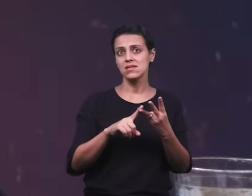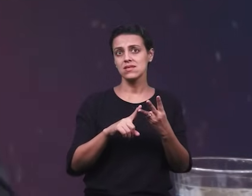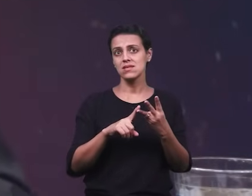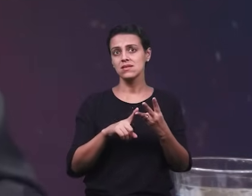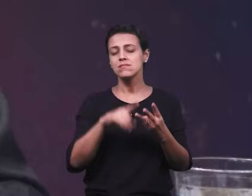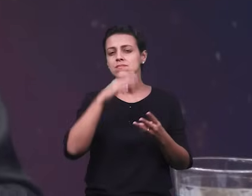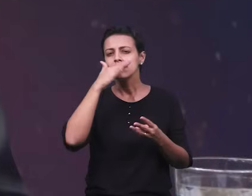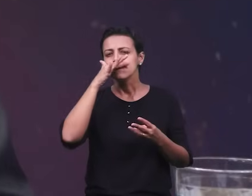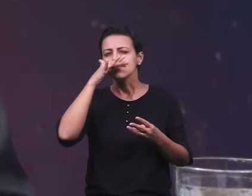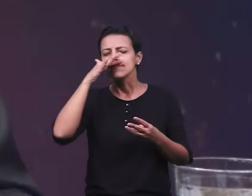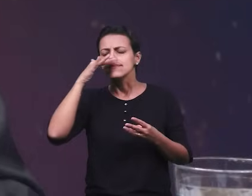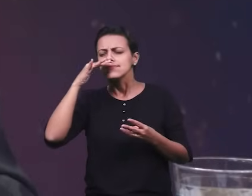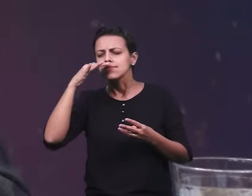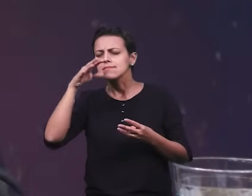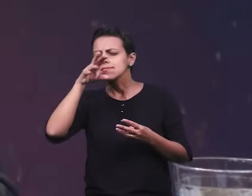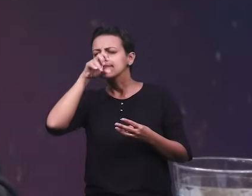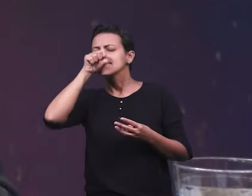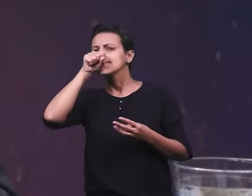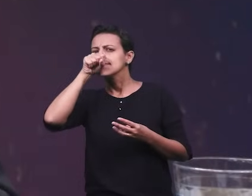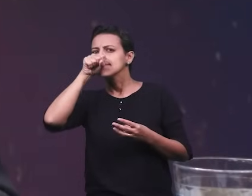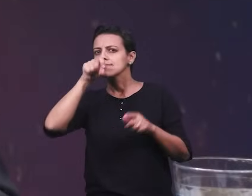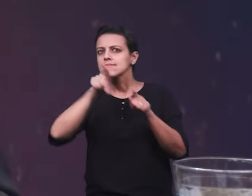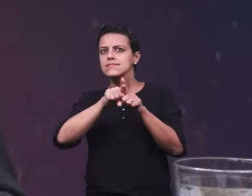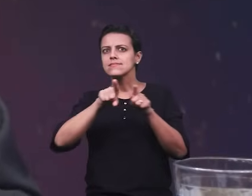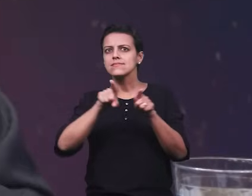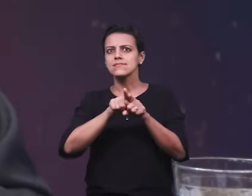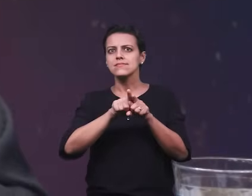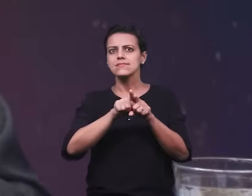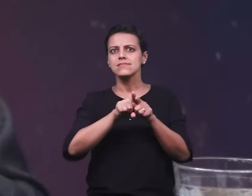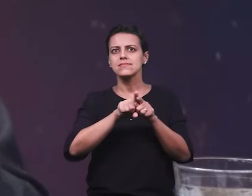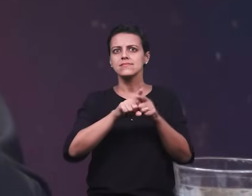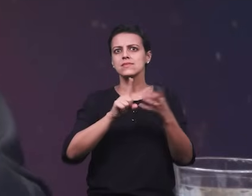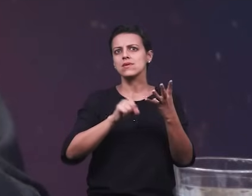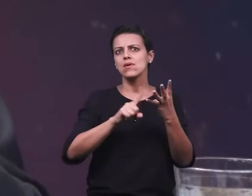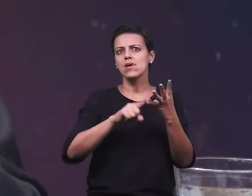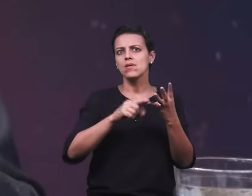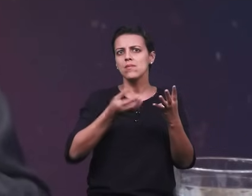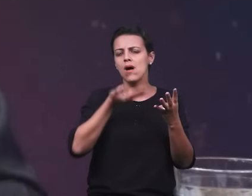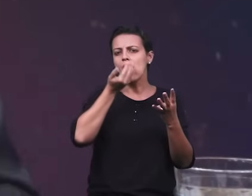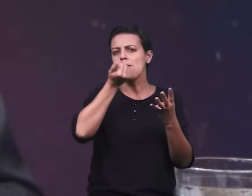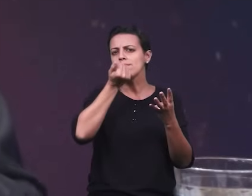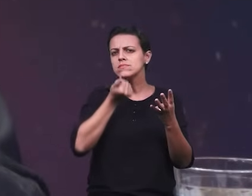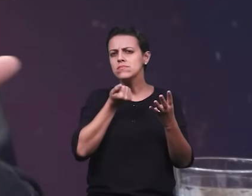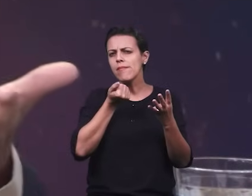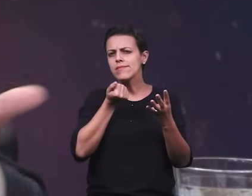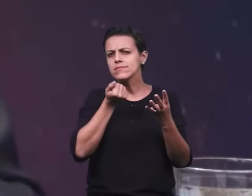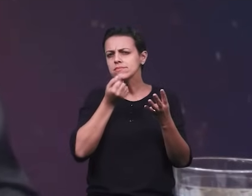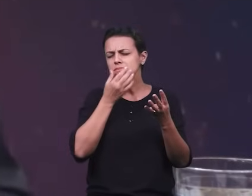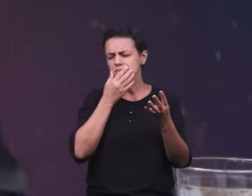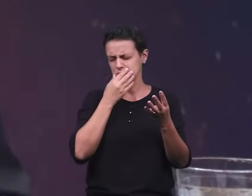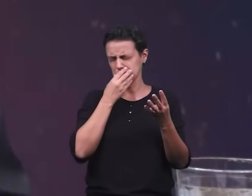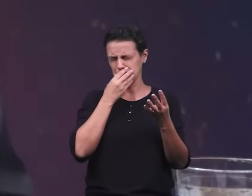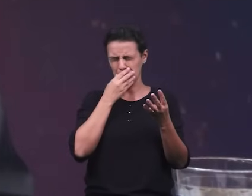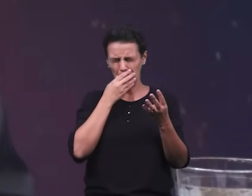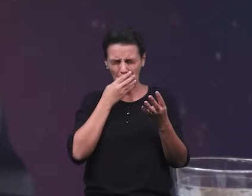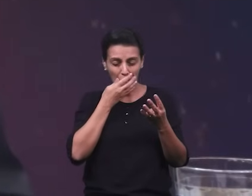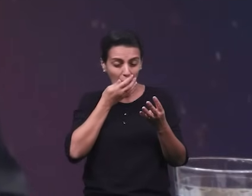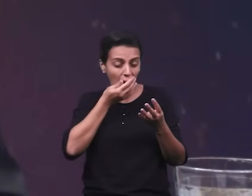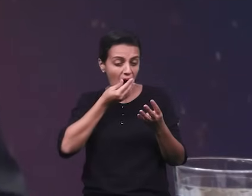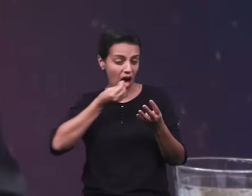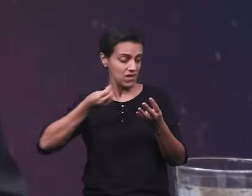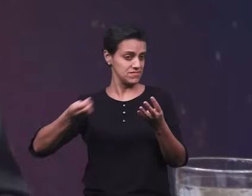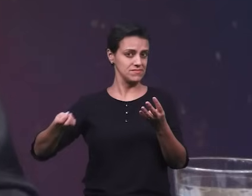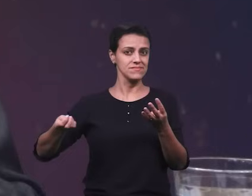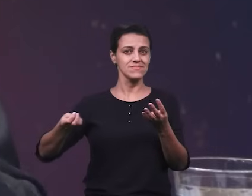tanto olfatória, também aquilo que nos alimentamos, nós não vamos aceitar um alimento que venha fazer mal para a nossa